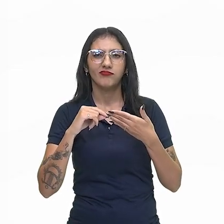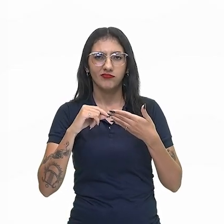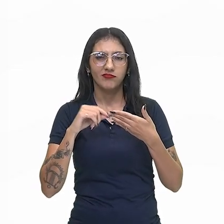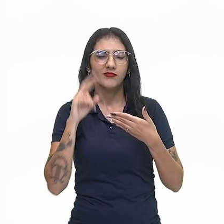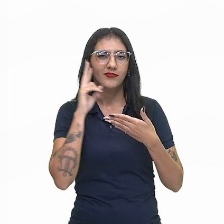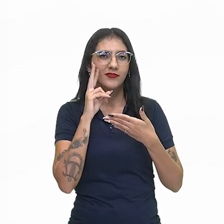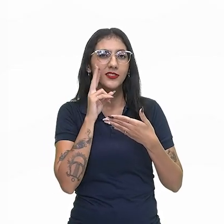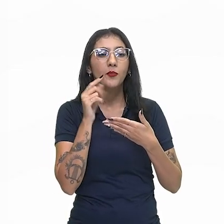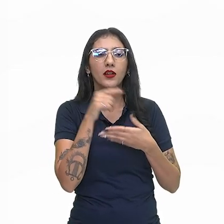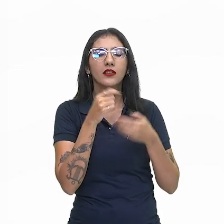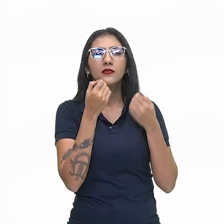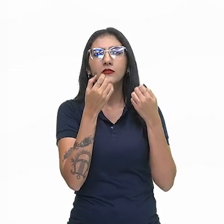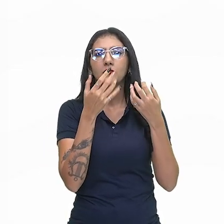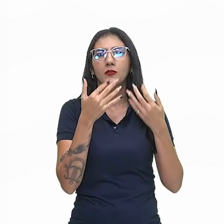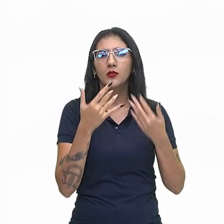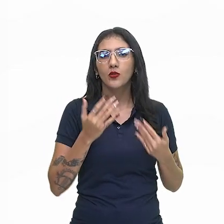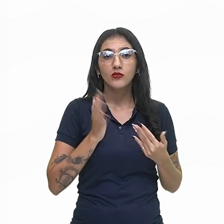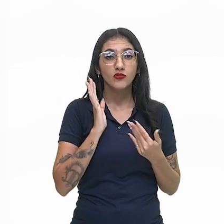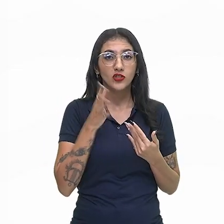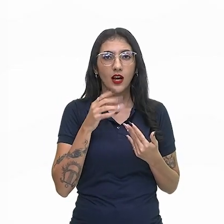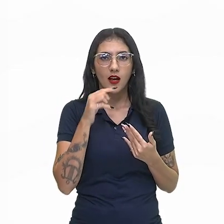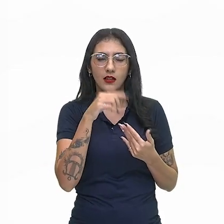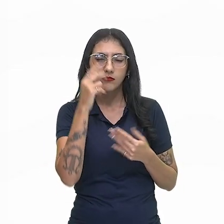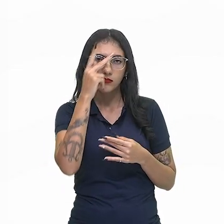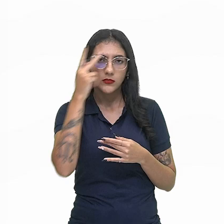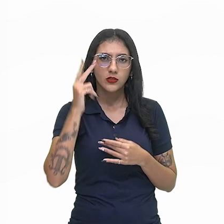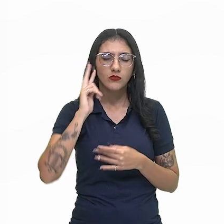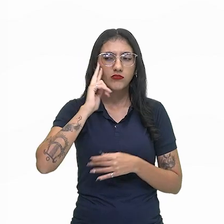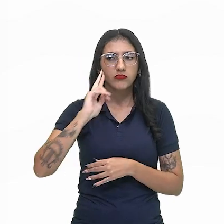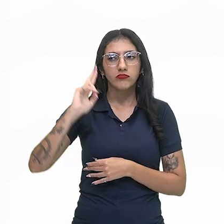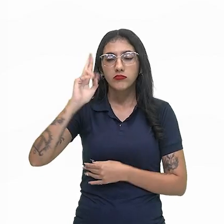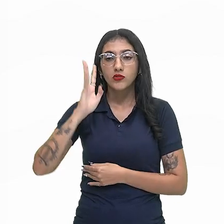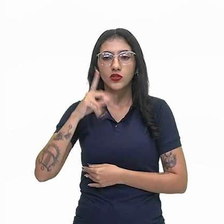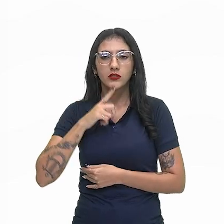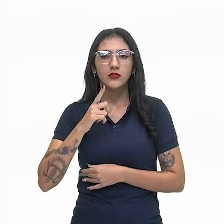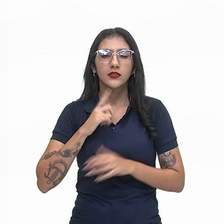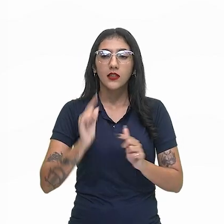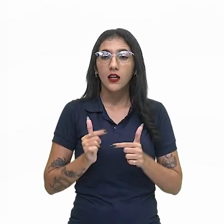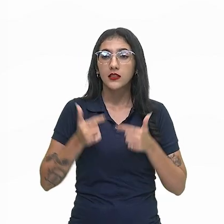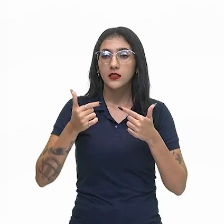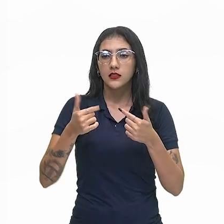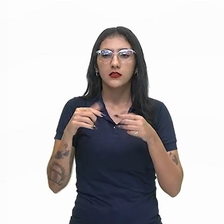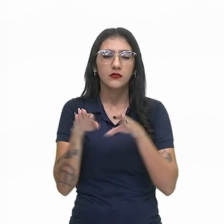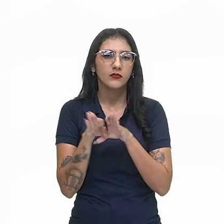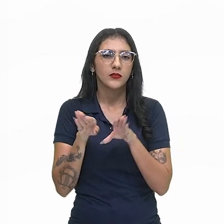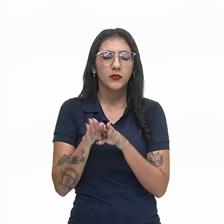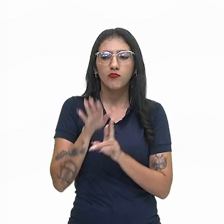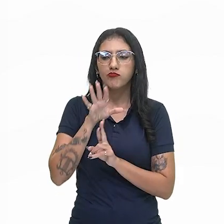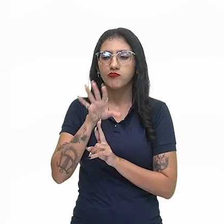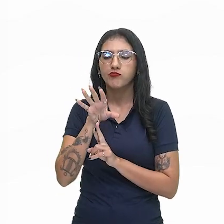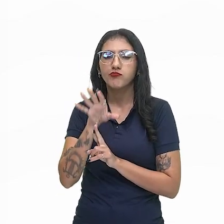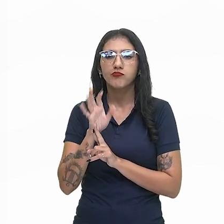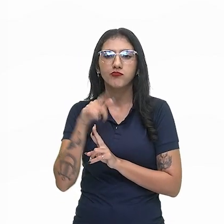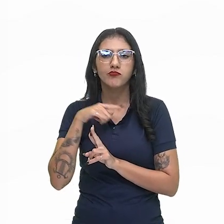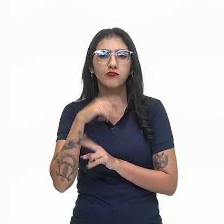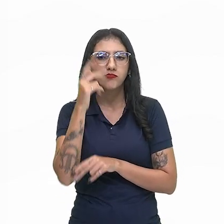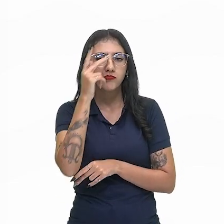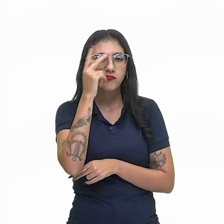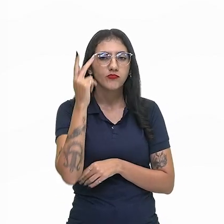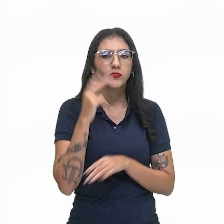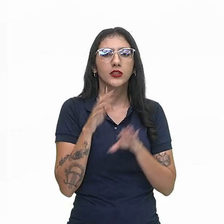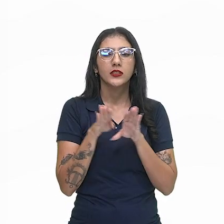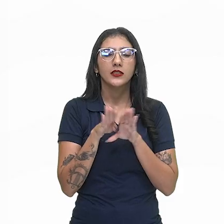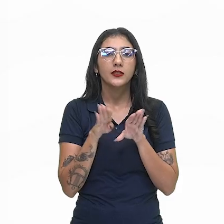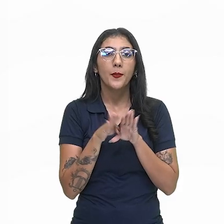né? Porque ele já está aí presente, atuando e influenciando a legislação e até